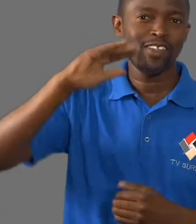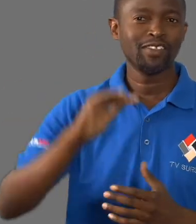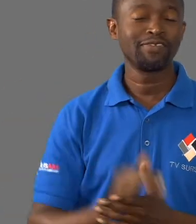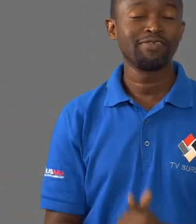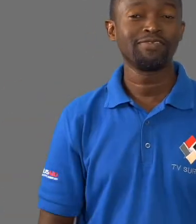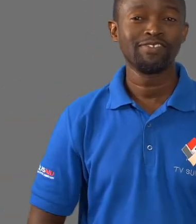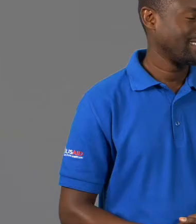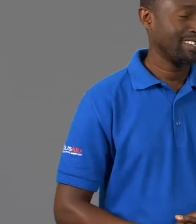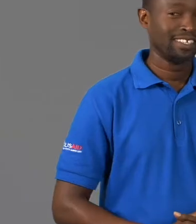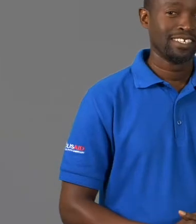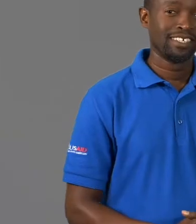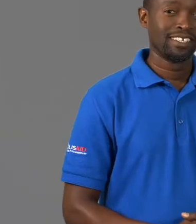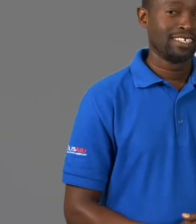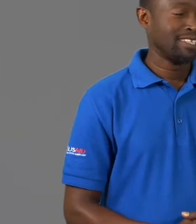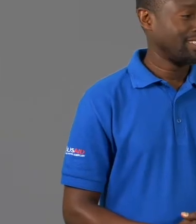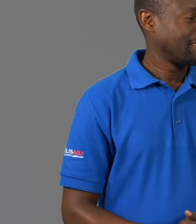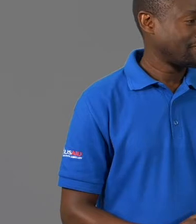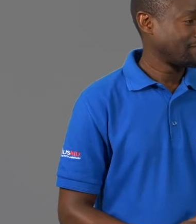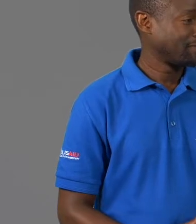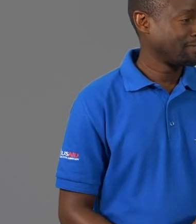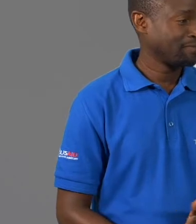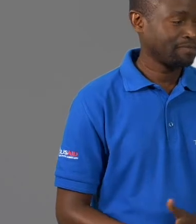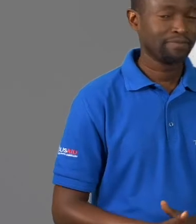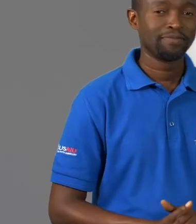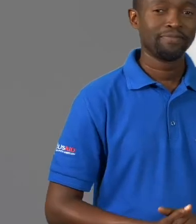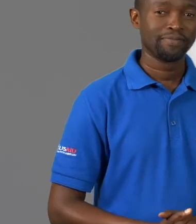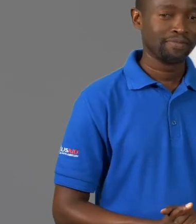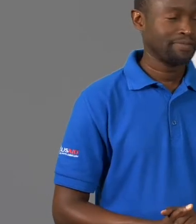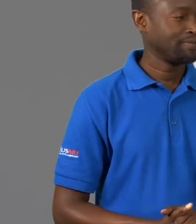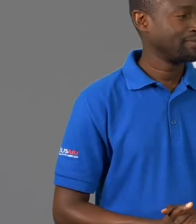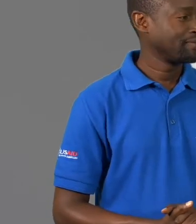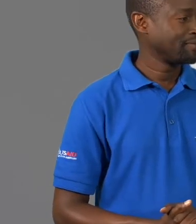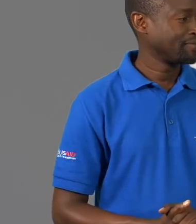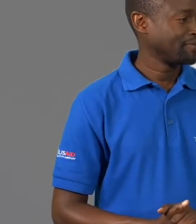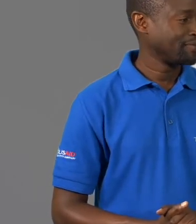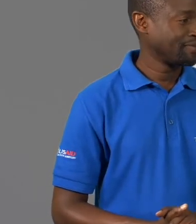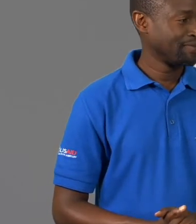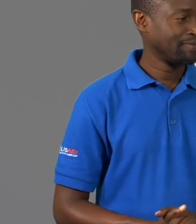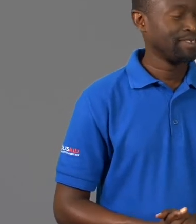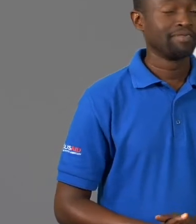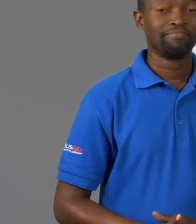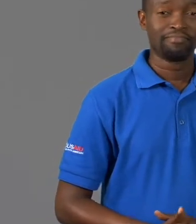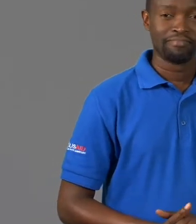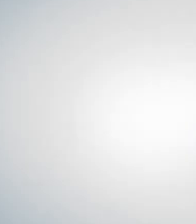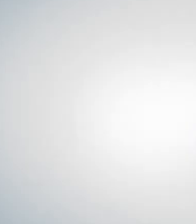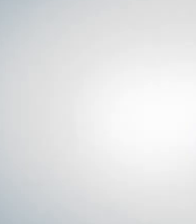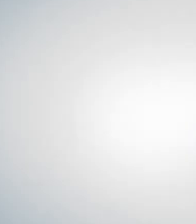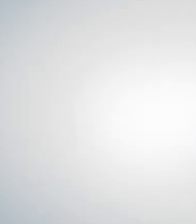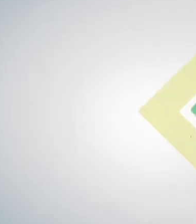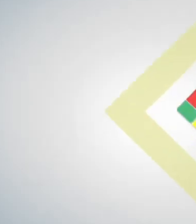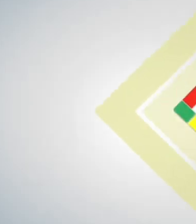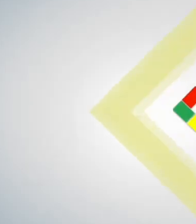Está a assistir o programa da TV Surdo. Vamos visitar o nosso primeiro intervalo.